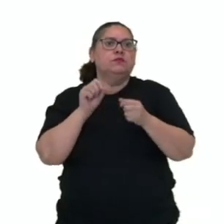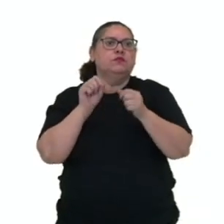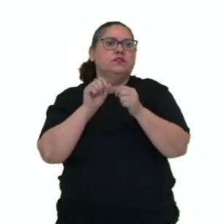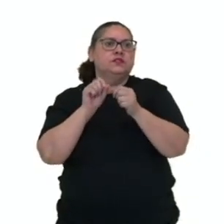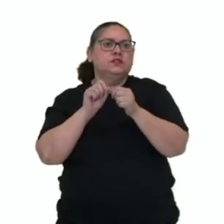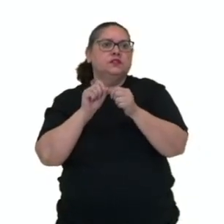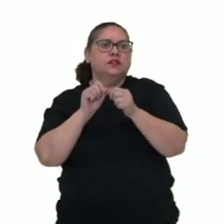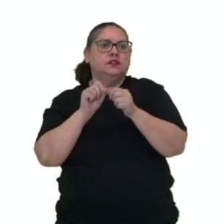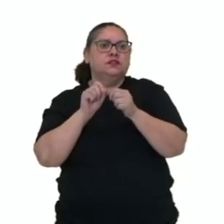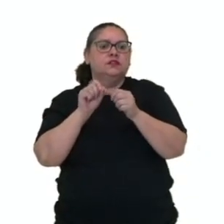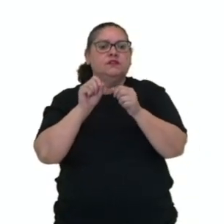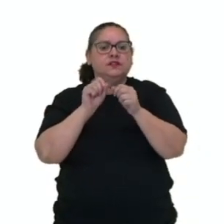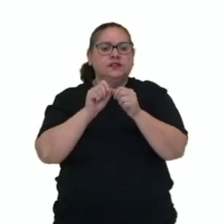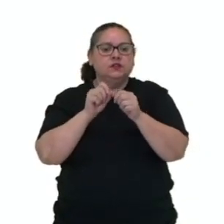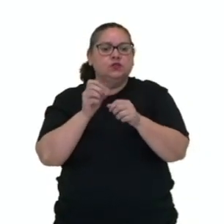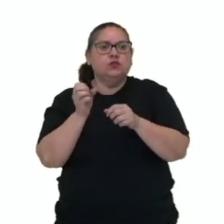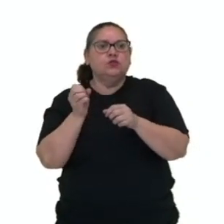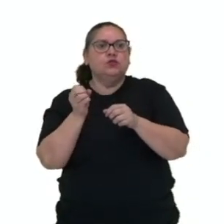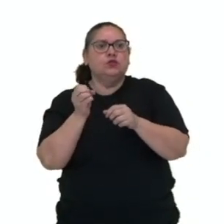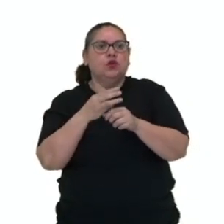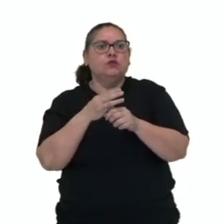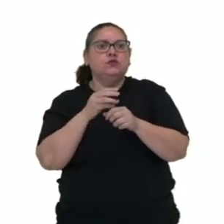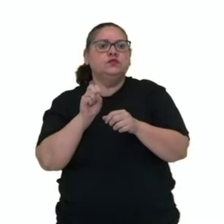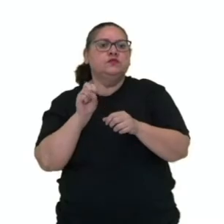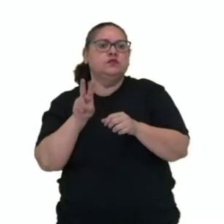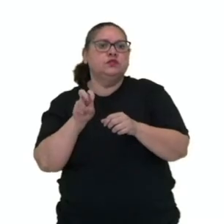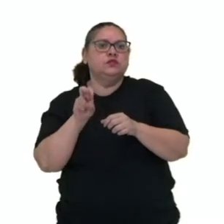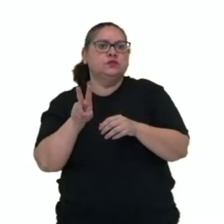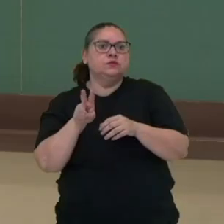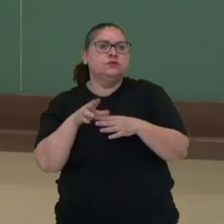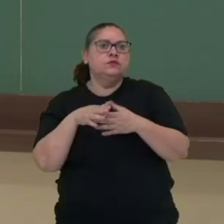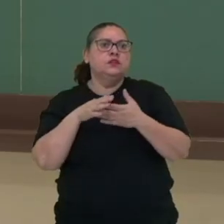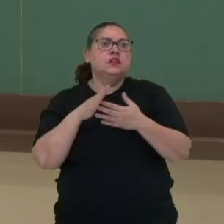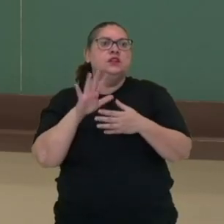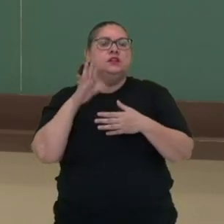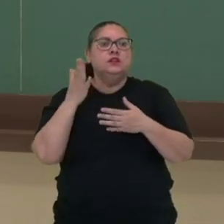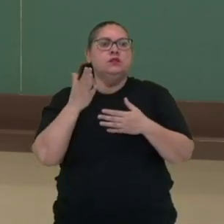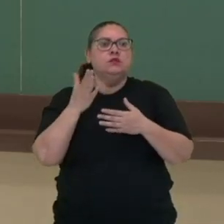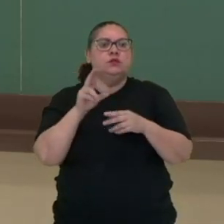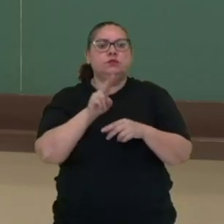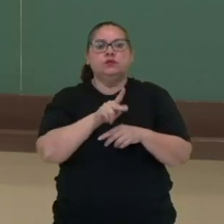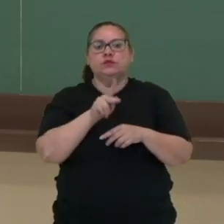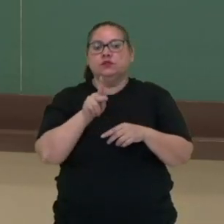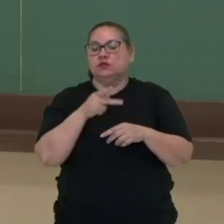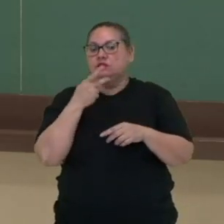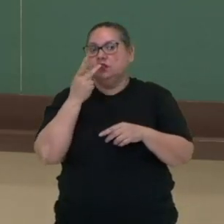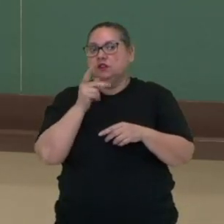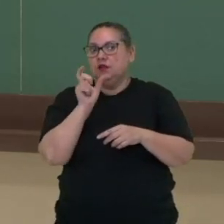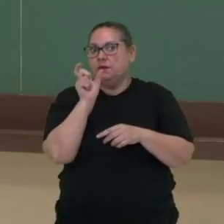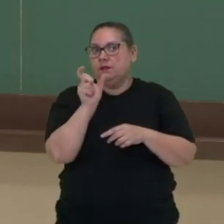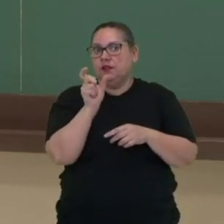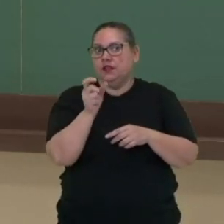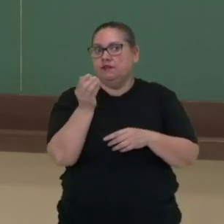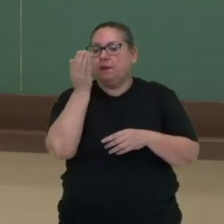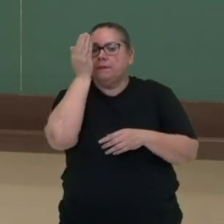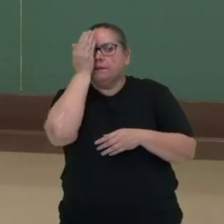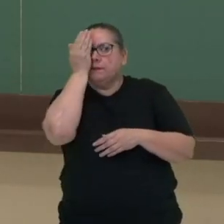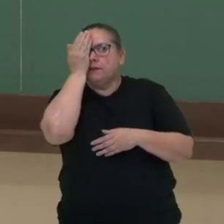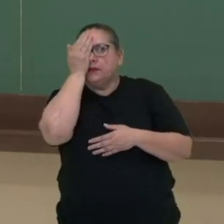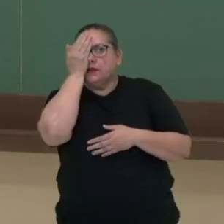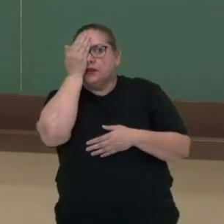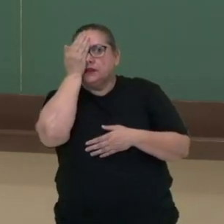em prol, da produção de novos vírus. Então a professora não tinha falado a palavra